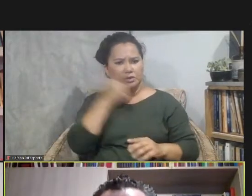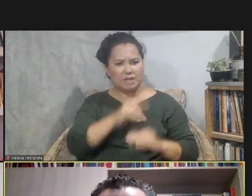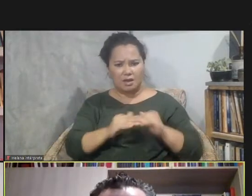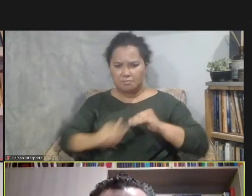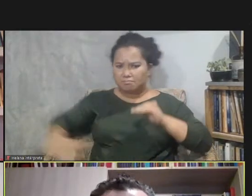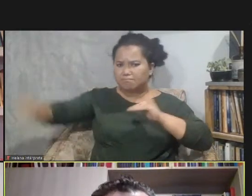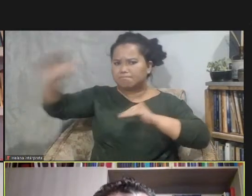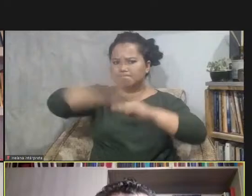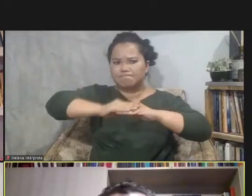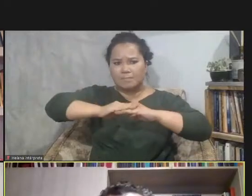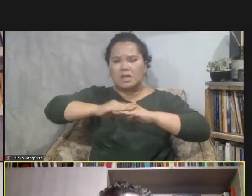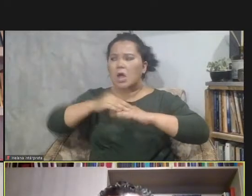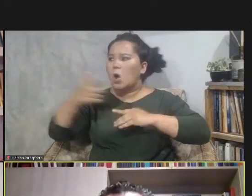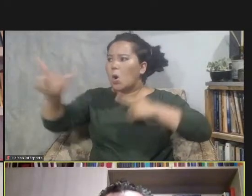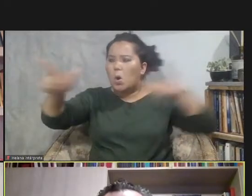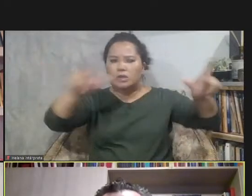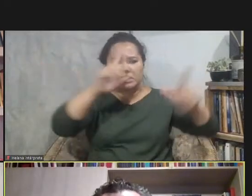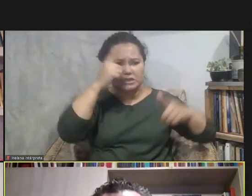outra dificuldade,